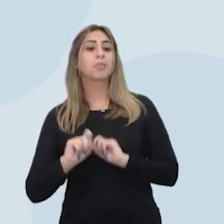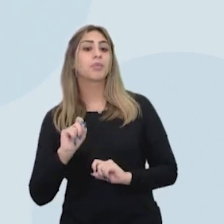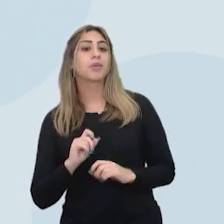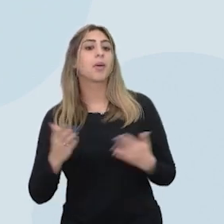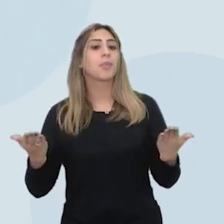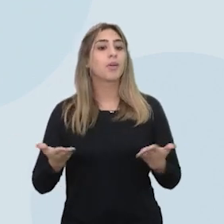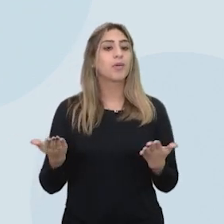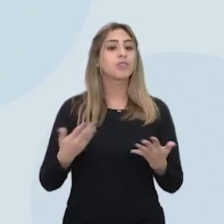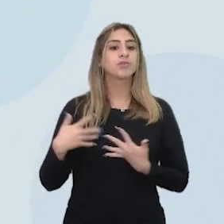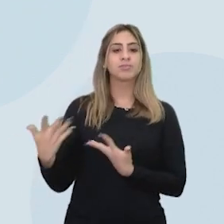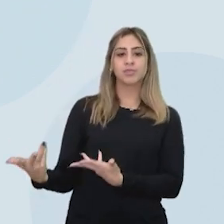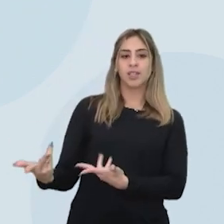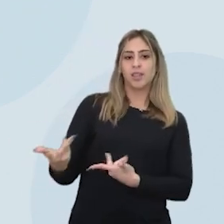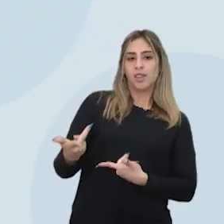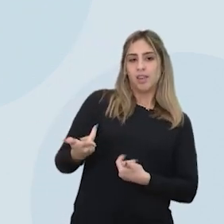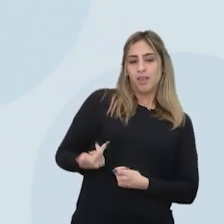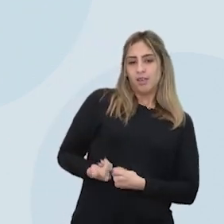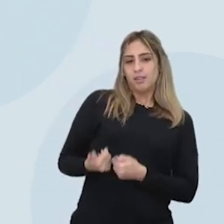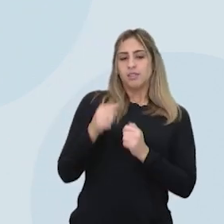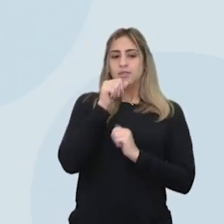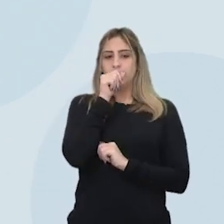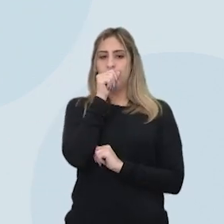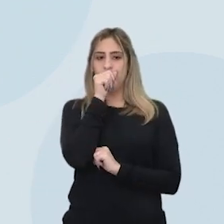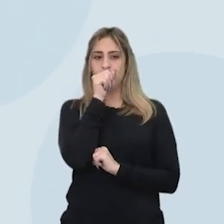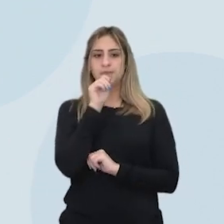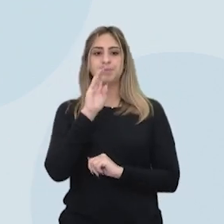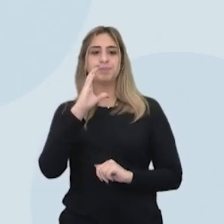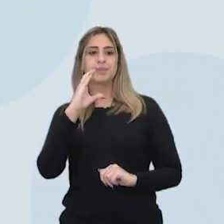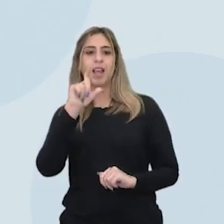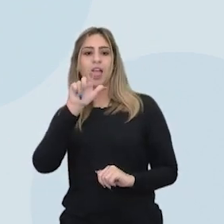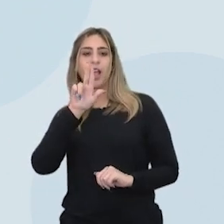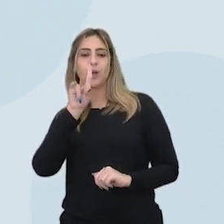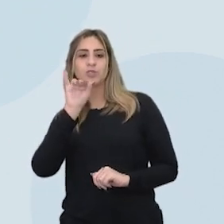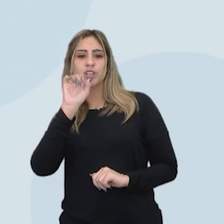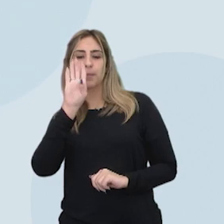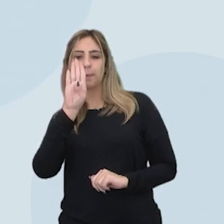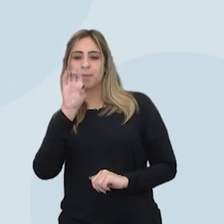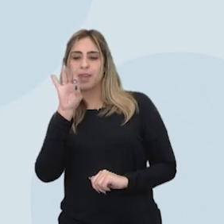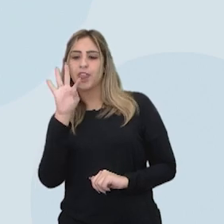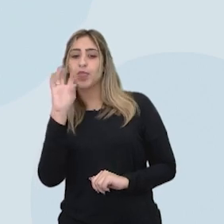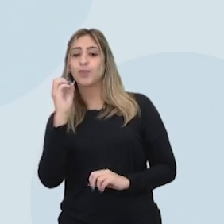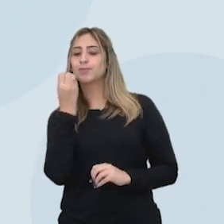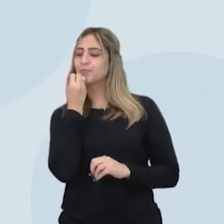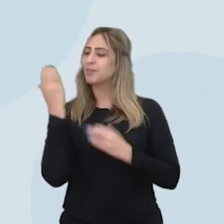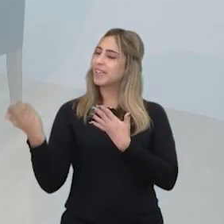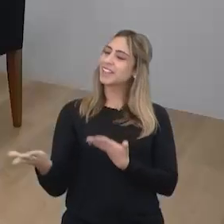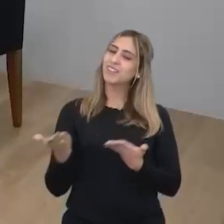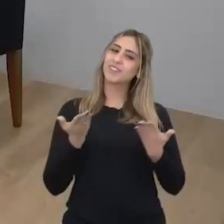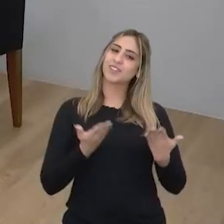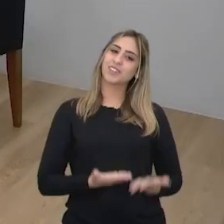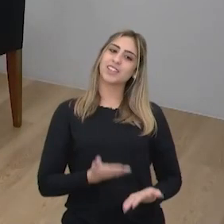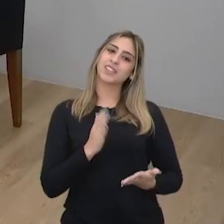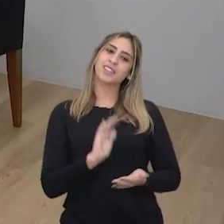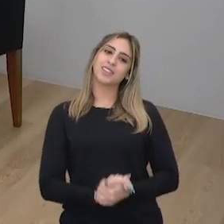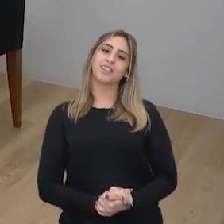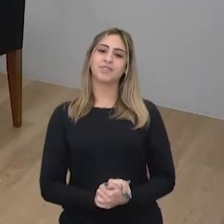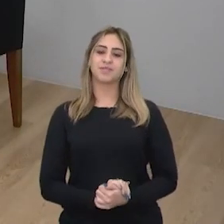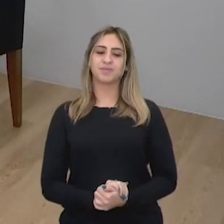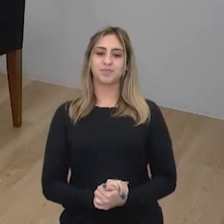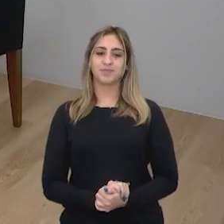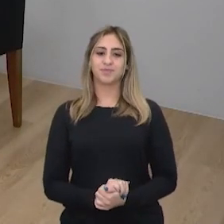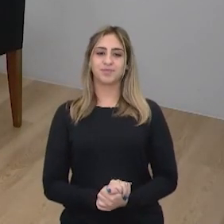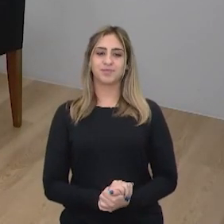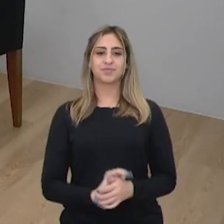para hoje, a gente acolher aí a nossa convidada especial, Cláudia Bento. Seja bem-vinda, Cláudia!